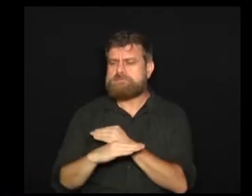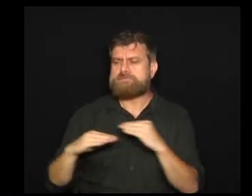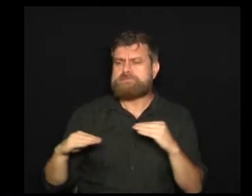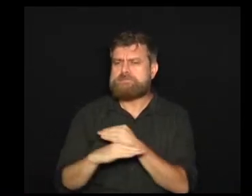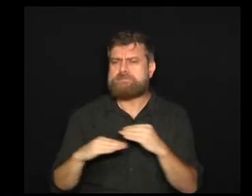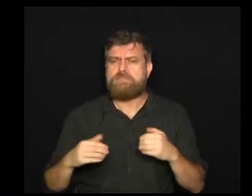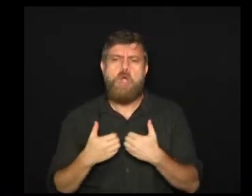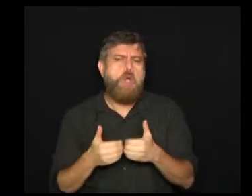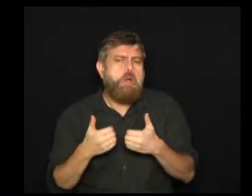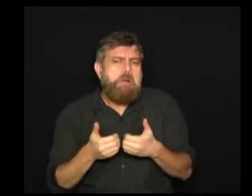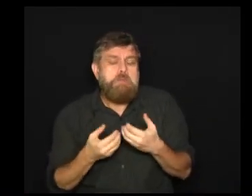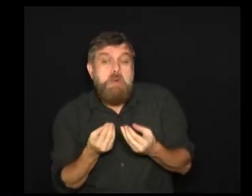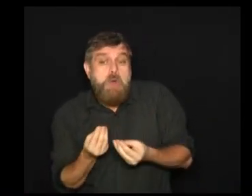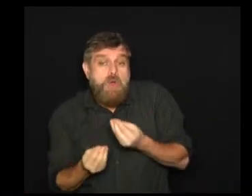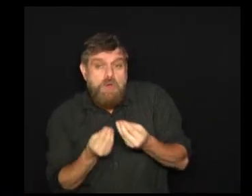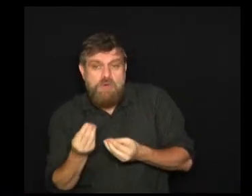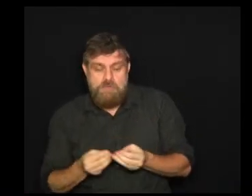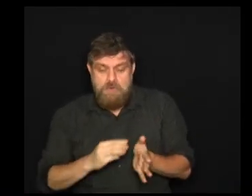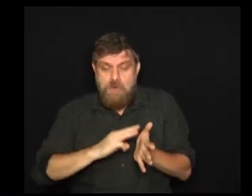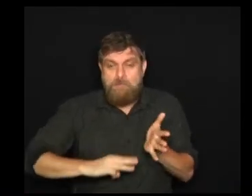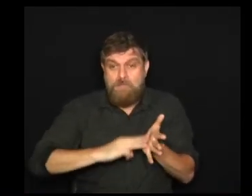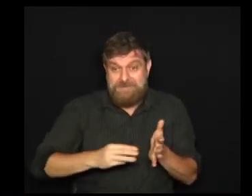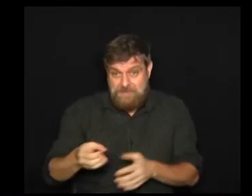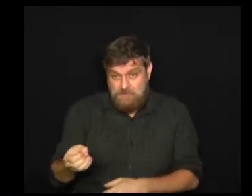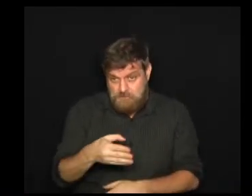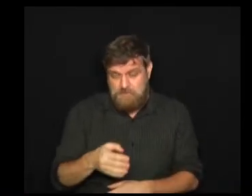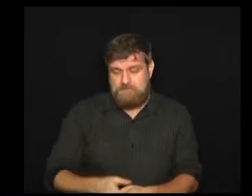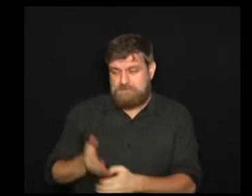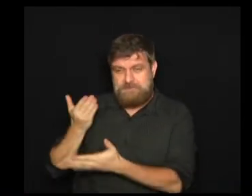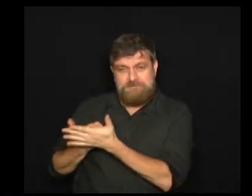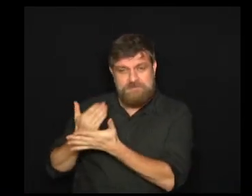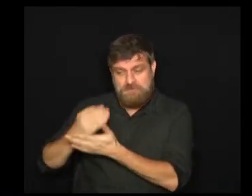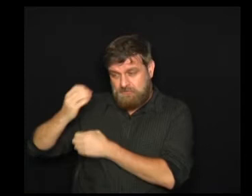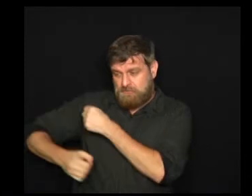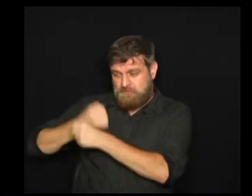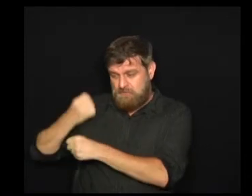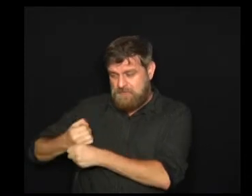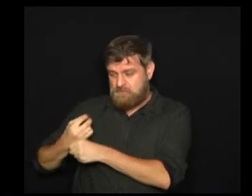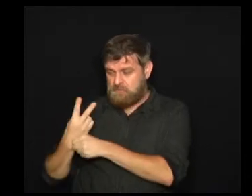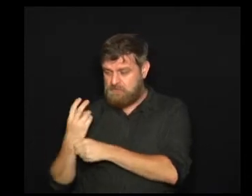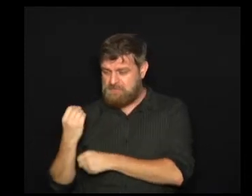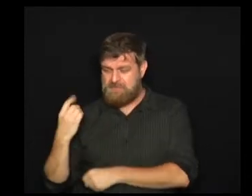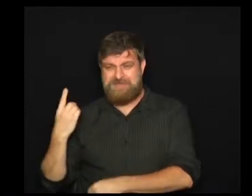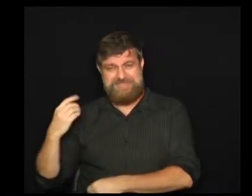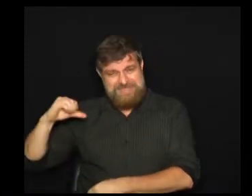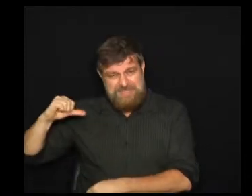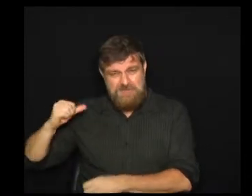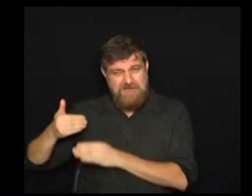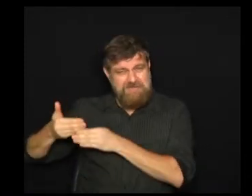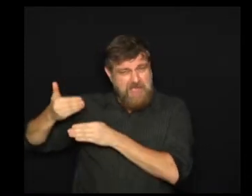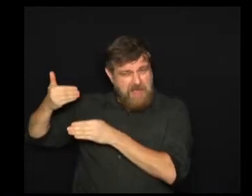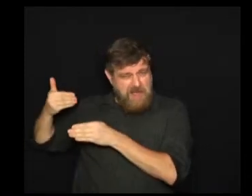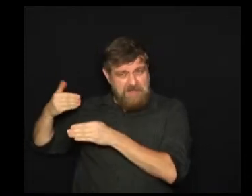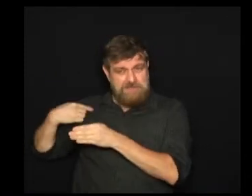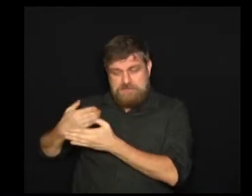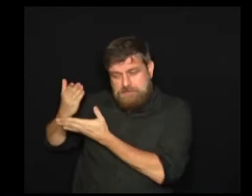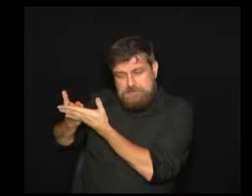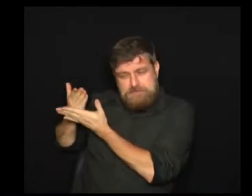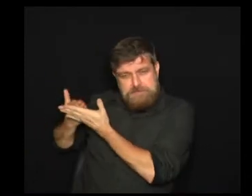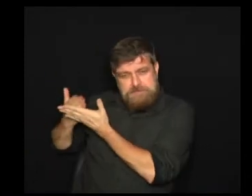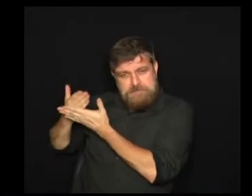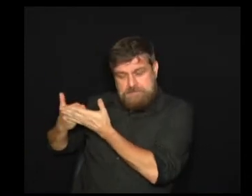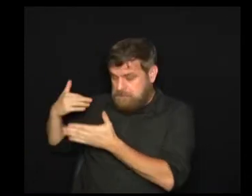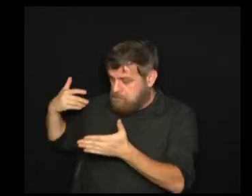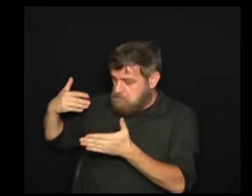gente já vem trazendo desde o ano passado, ou até um pouco mais, e nós já